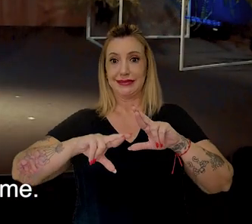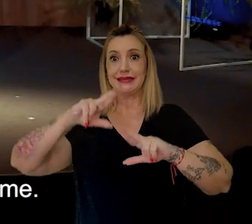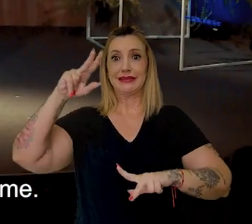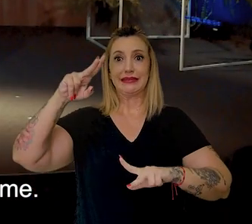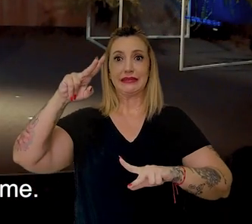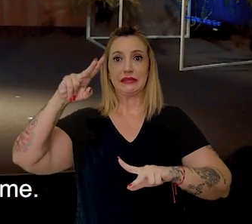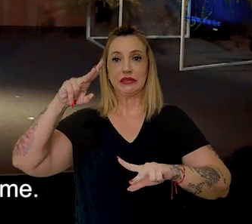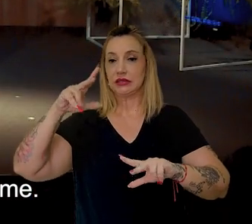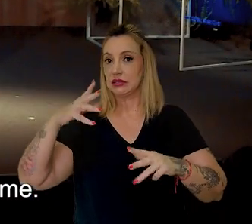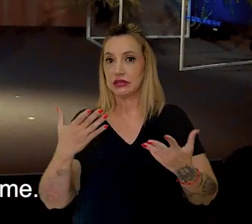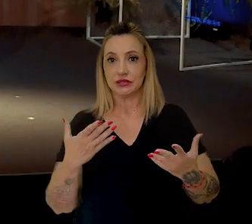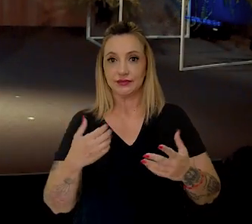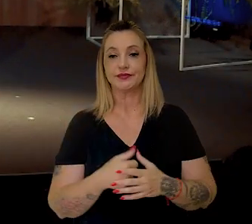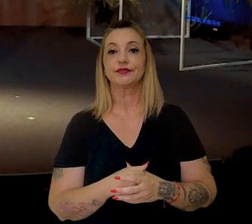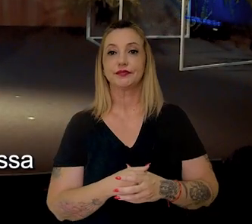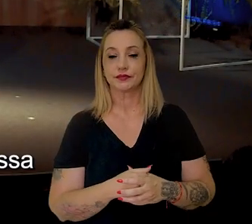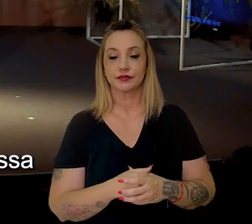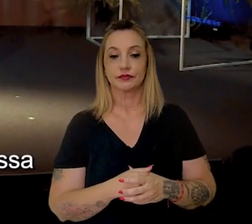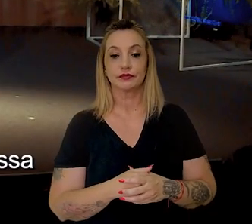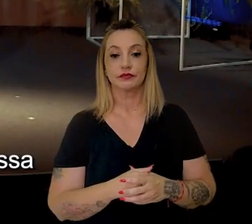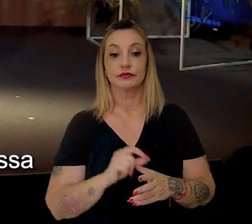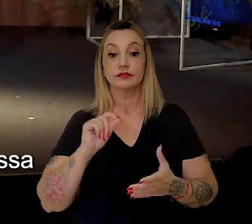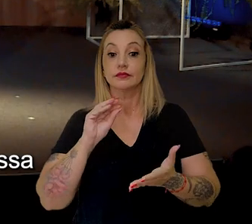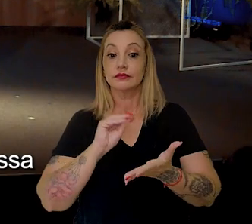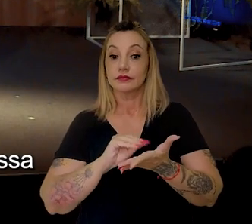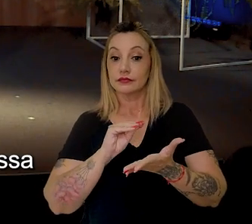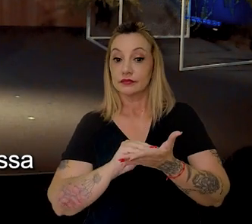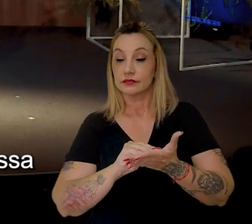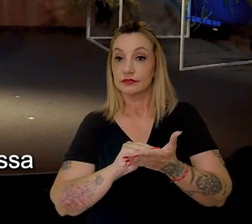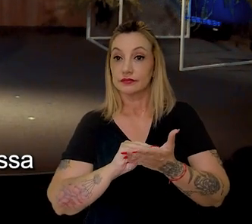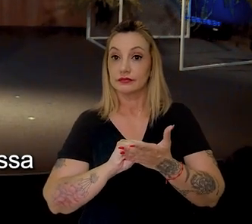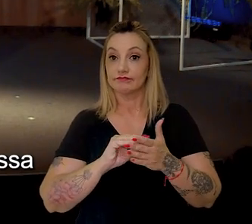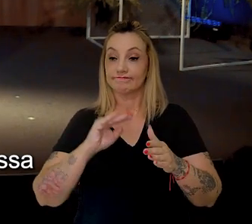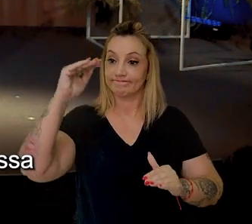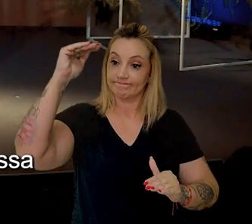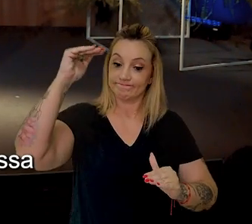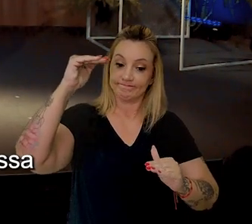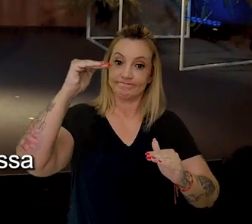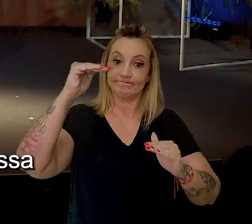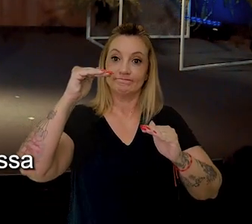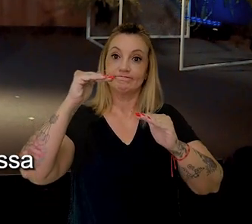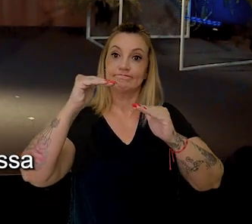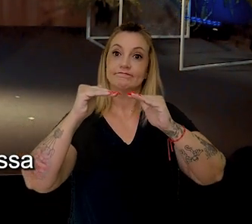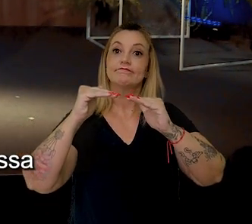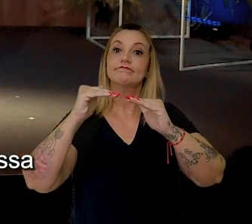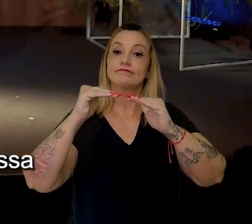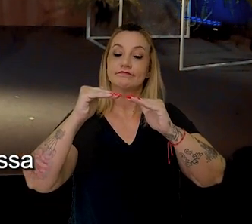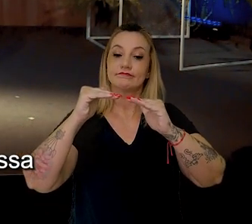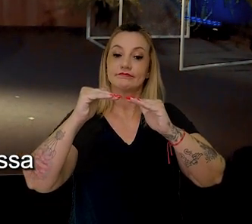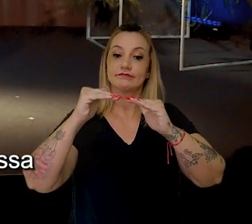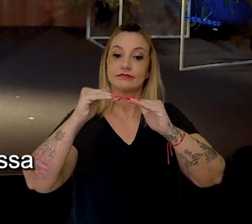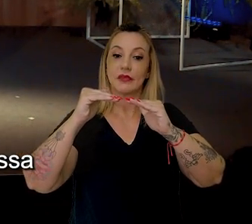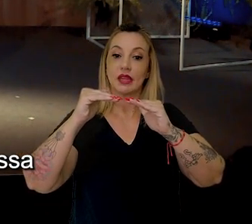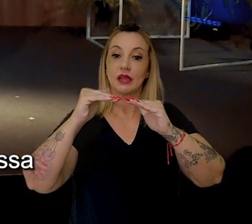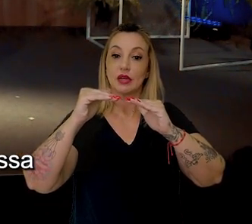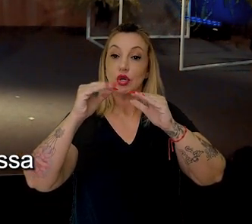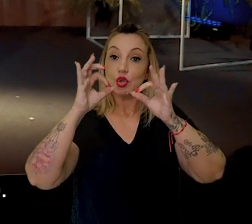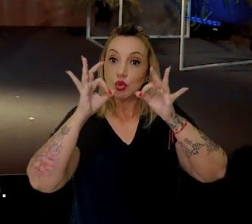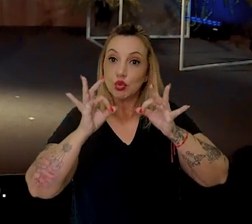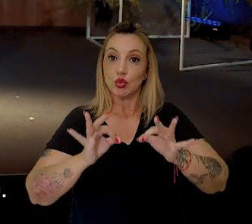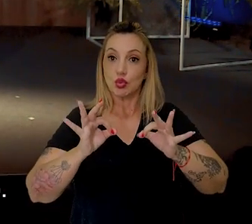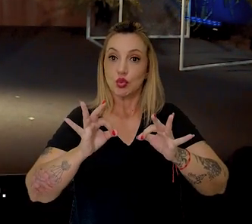enorme enorme e o que tá faltando é justamente essa sabe trazer mais perto trazer